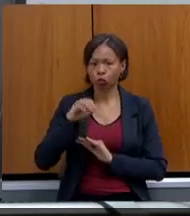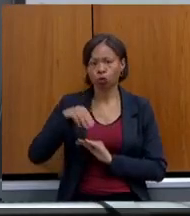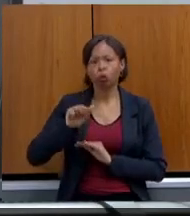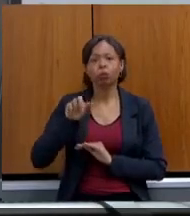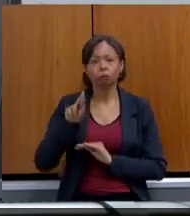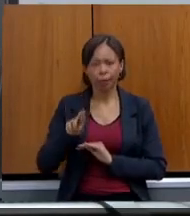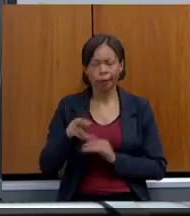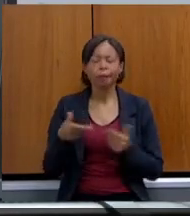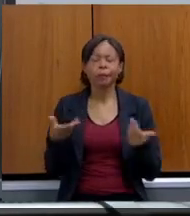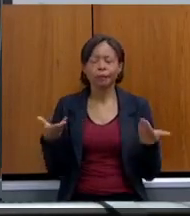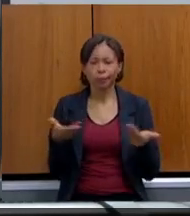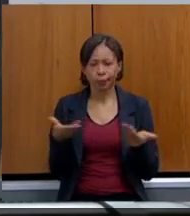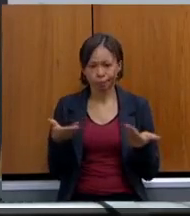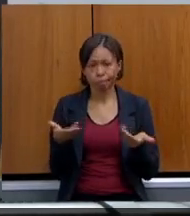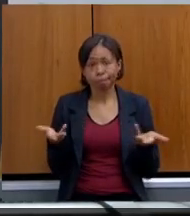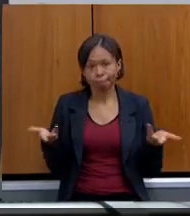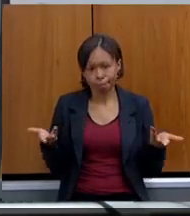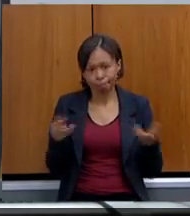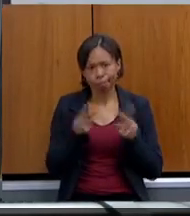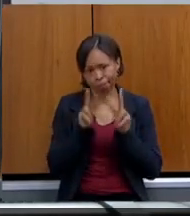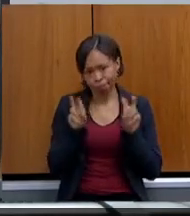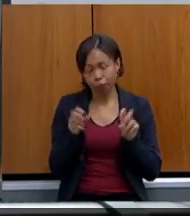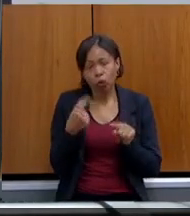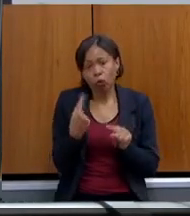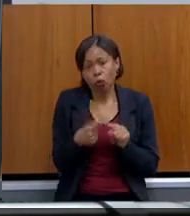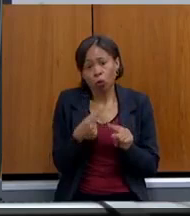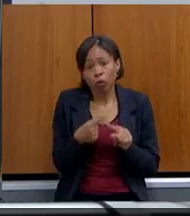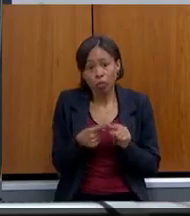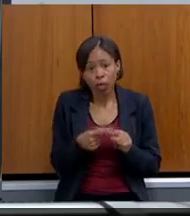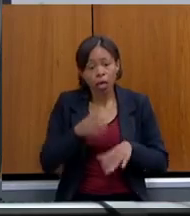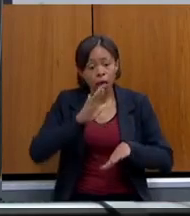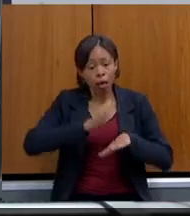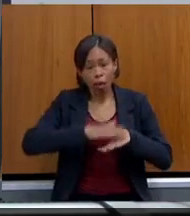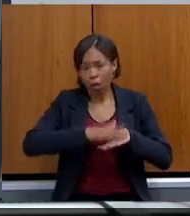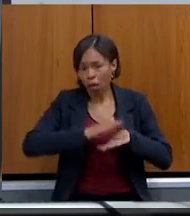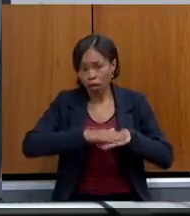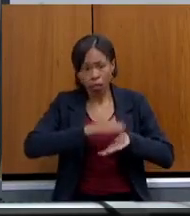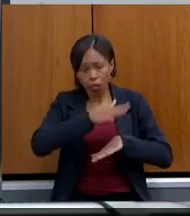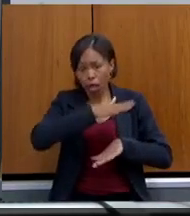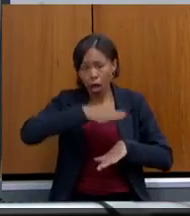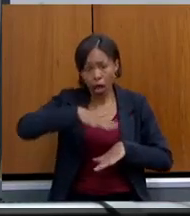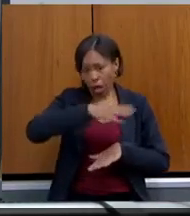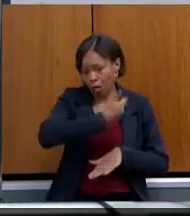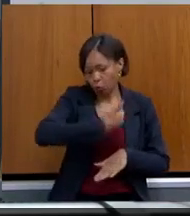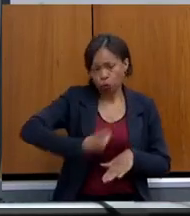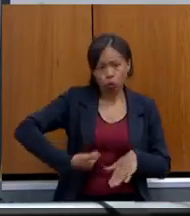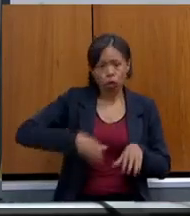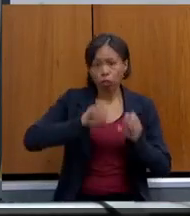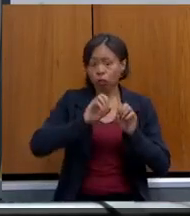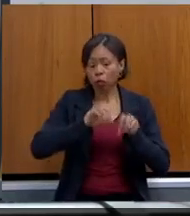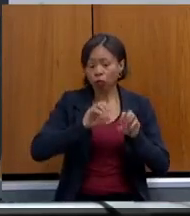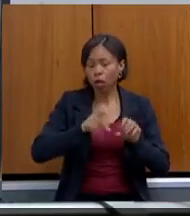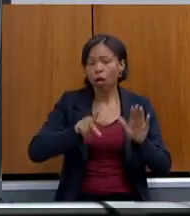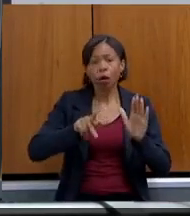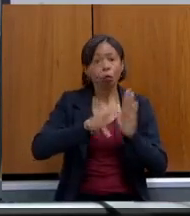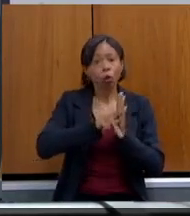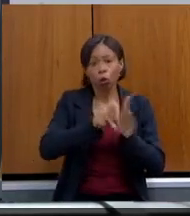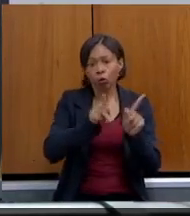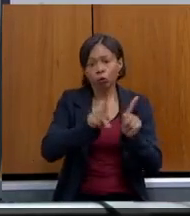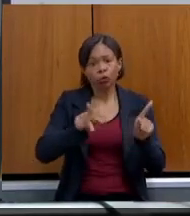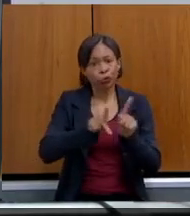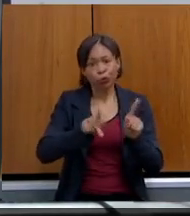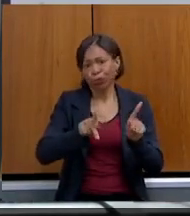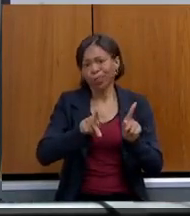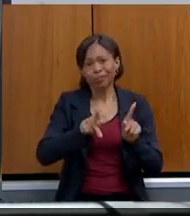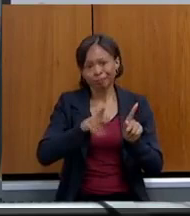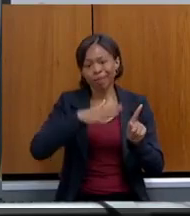exatamente nessa Nesse quesito né porque não fortalecer a própria rede trazendo os nossos profissionais têm